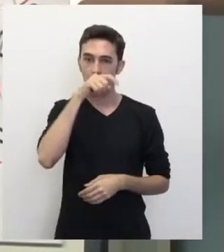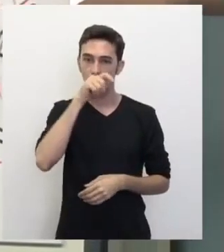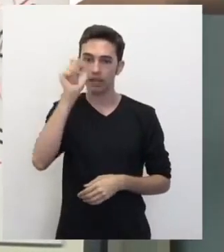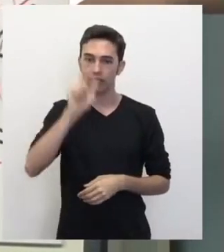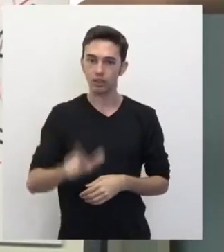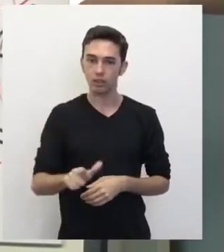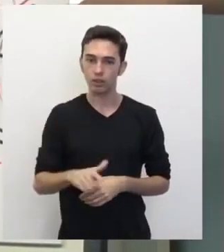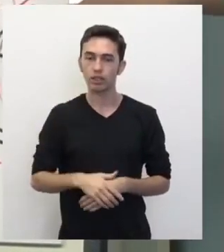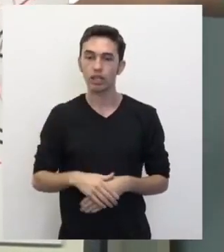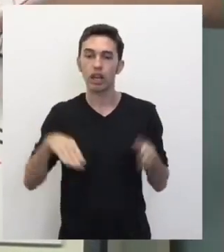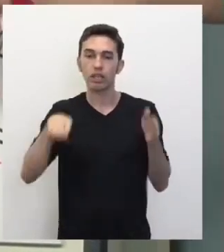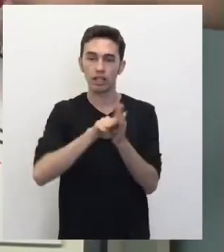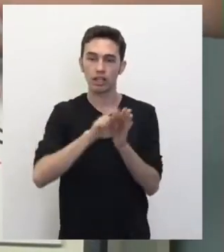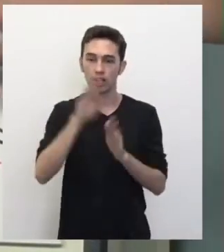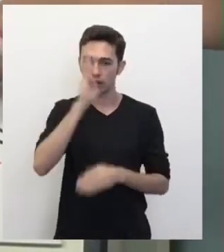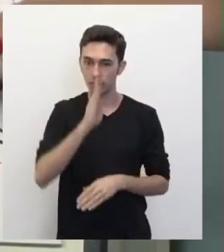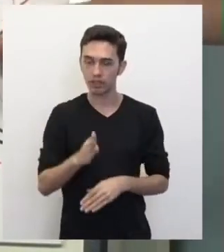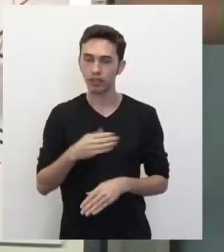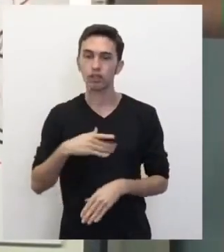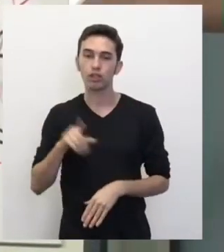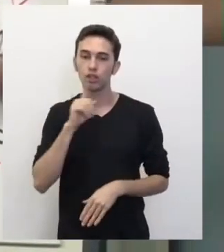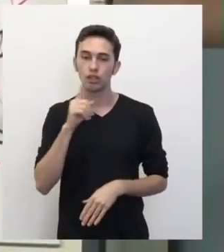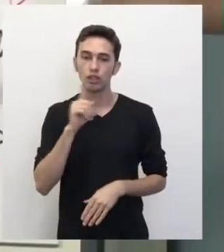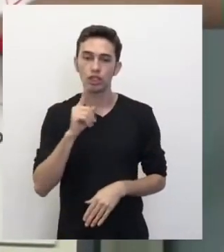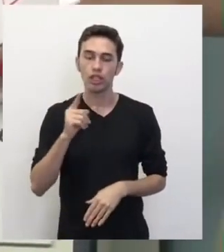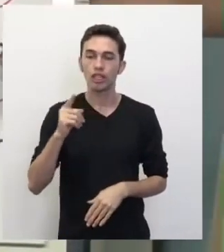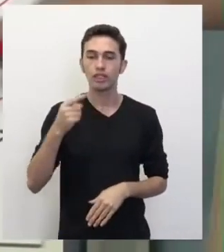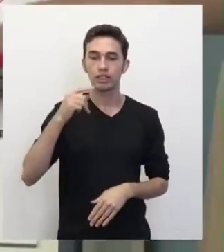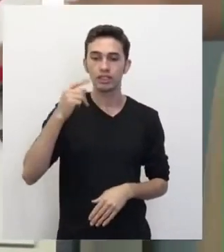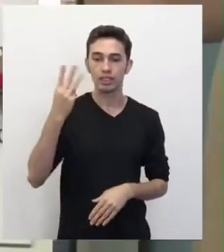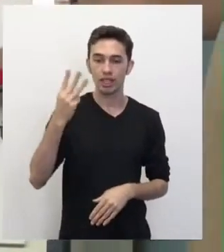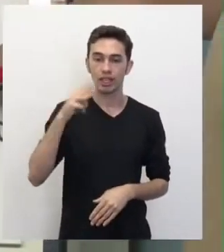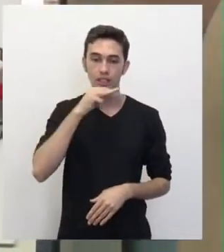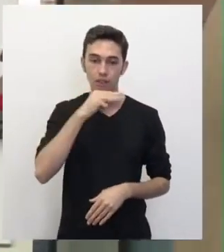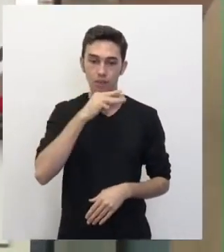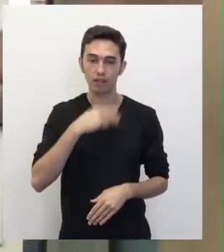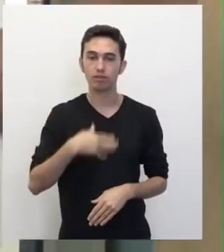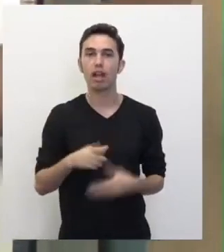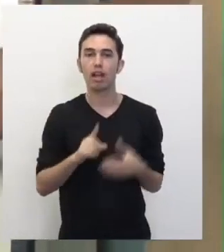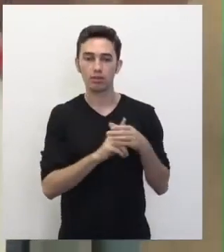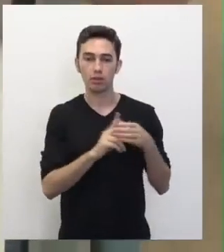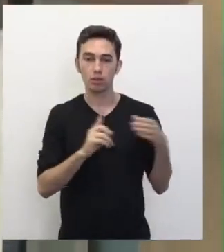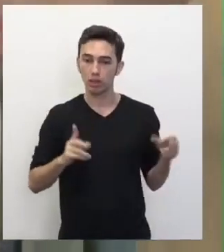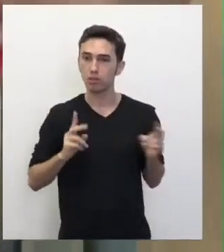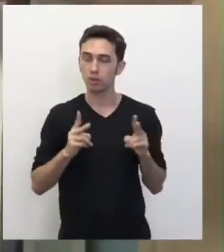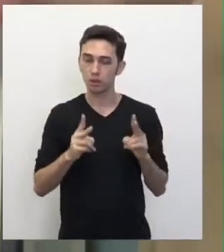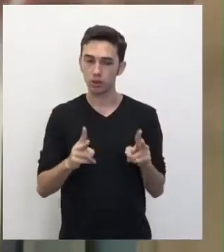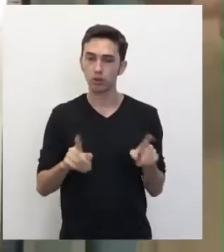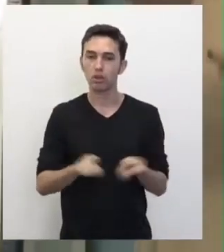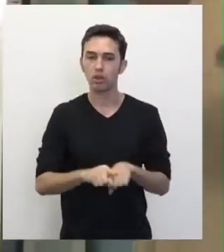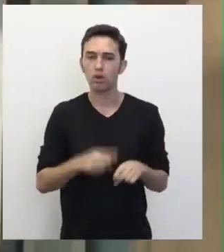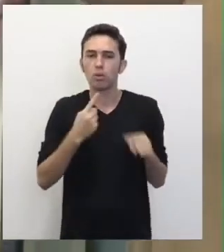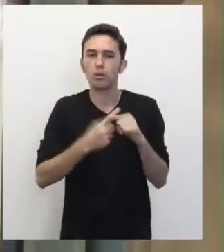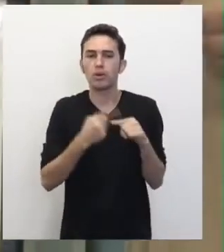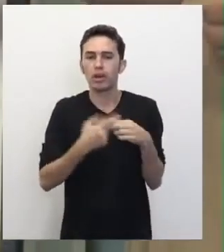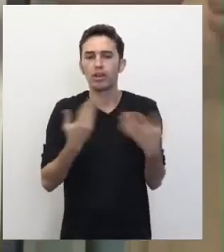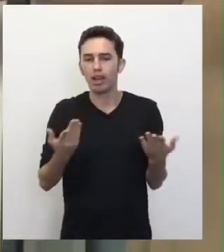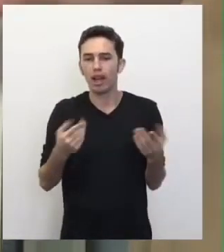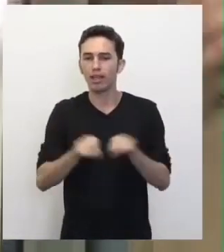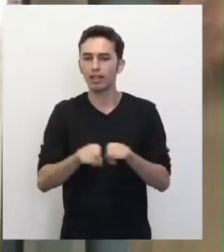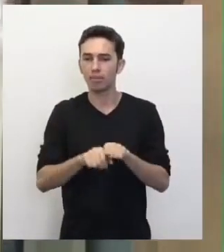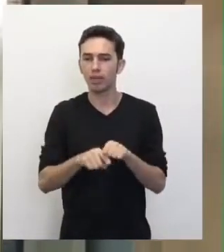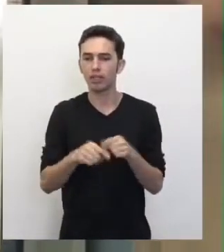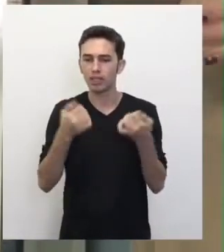Quando? 3 de março. Como? Ainda estão em isolamento. E por quê? O porquê, na verdade, está até respondendo